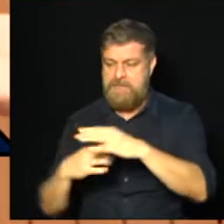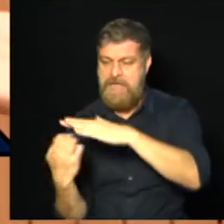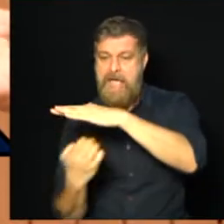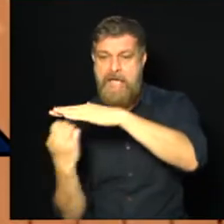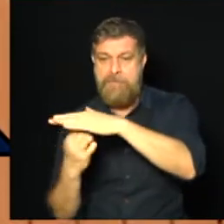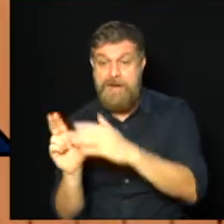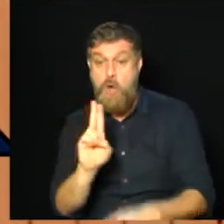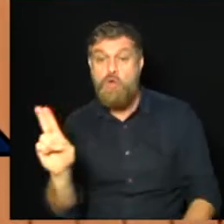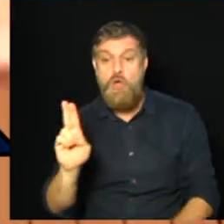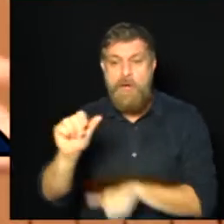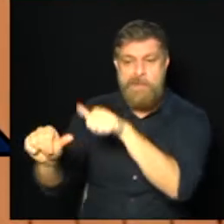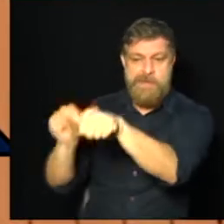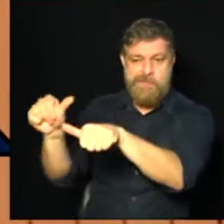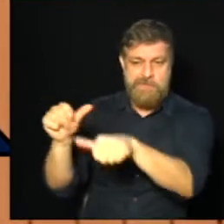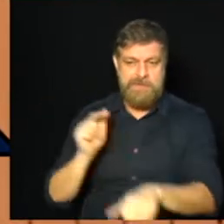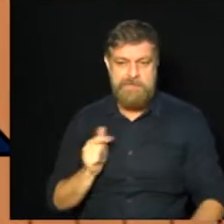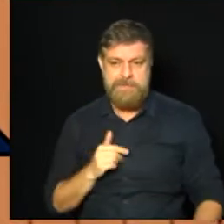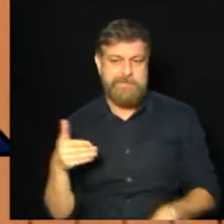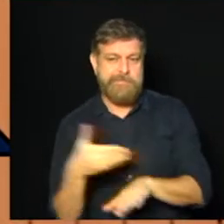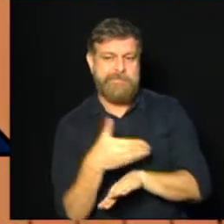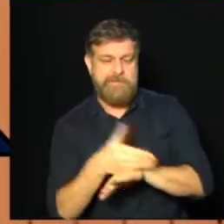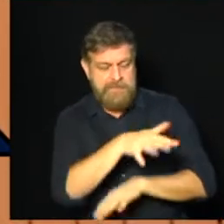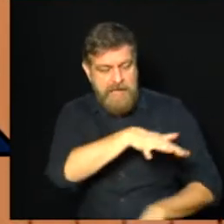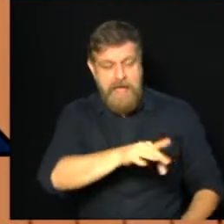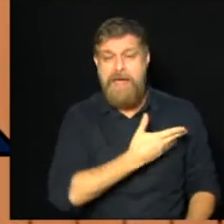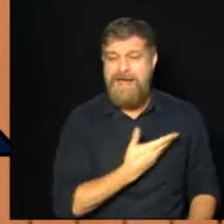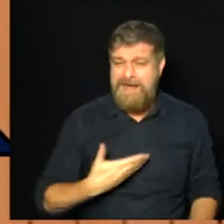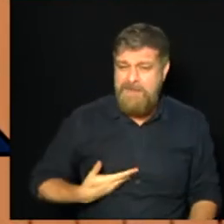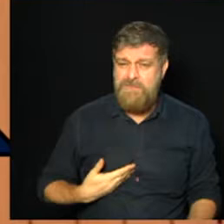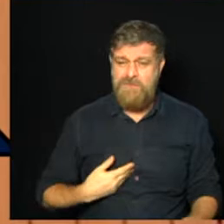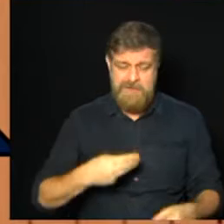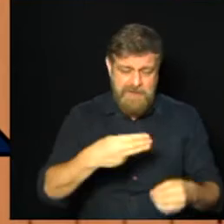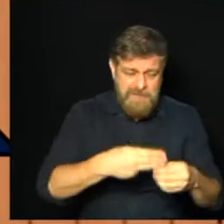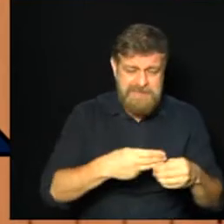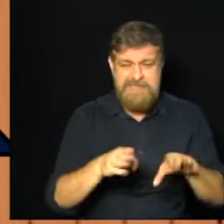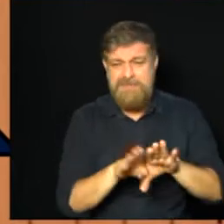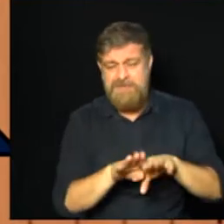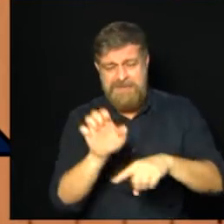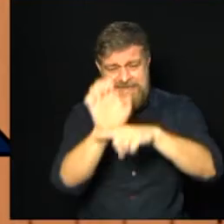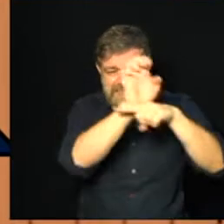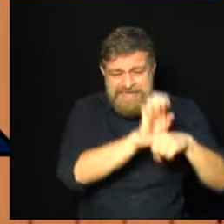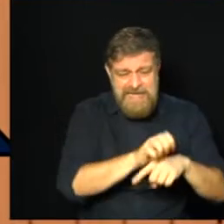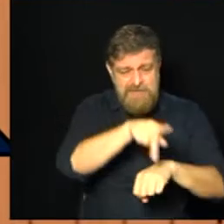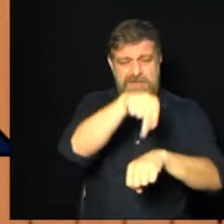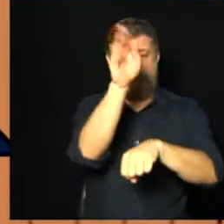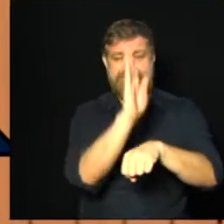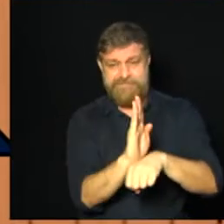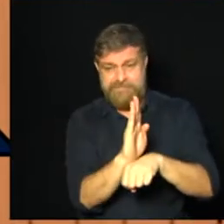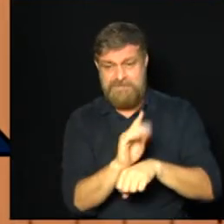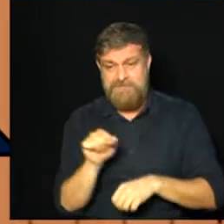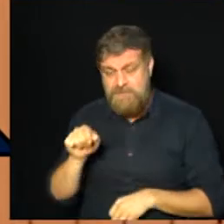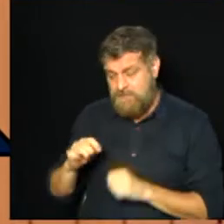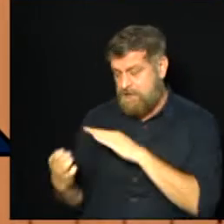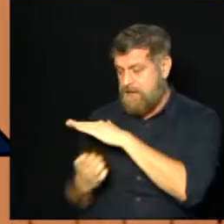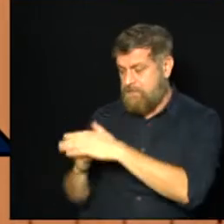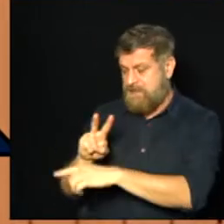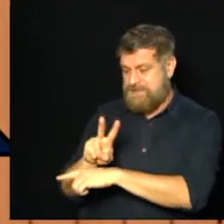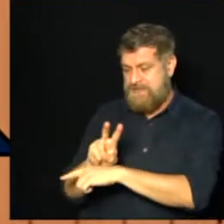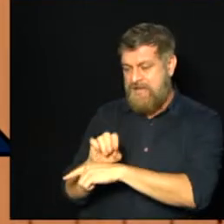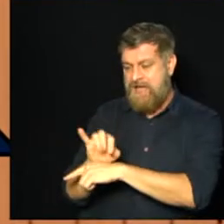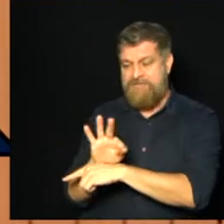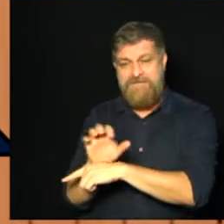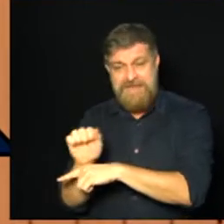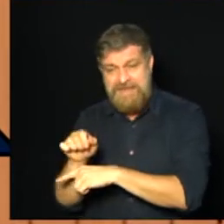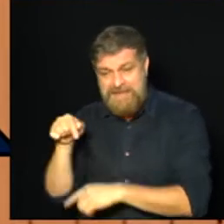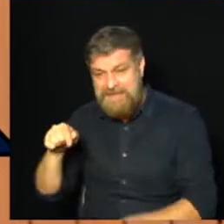chamamentos públicos em municípios, em estados e no país. Então, no caso da Vitale Saúde, era a